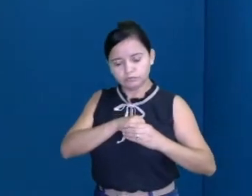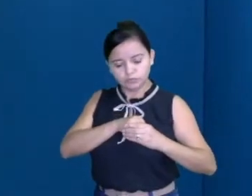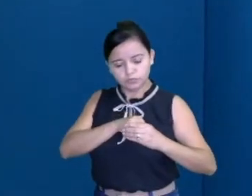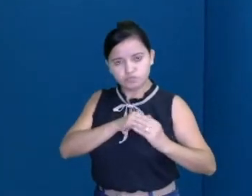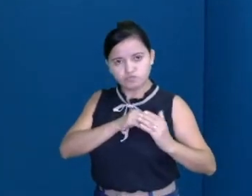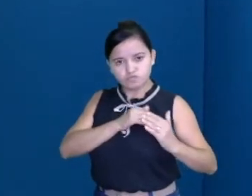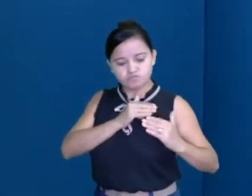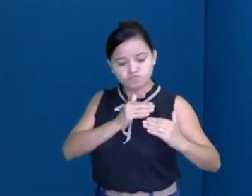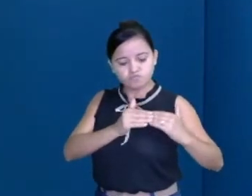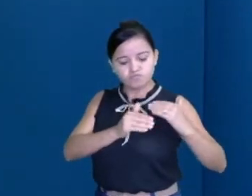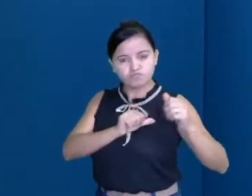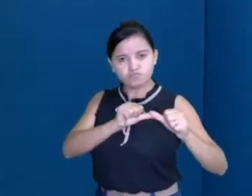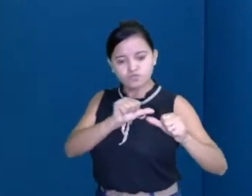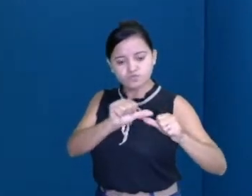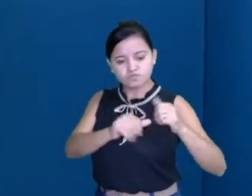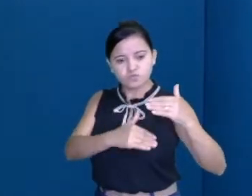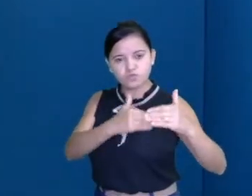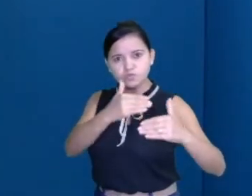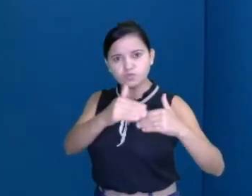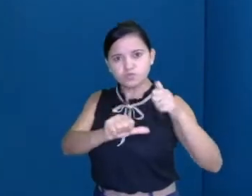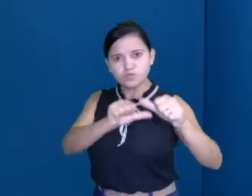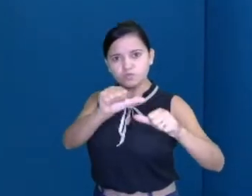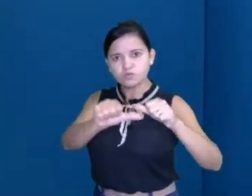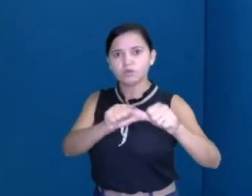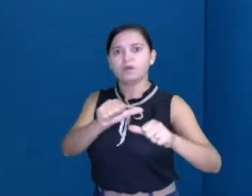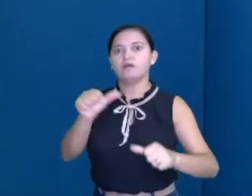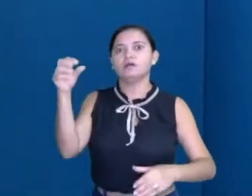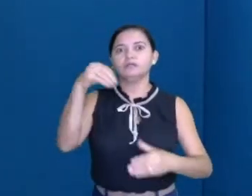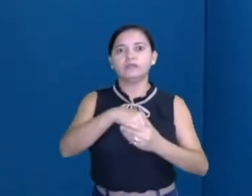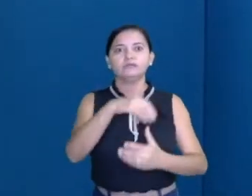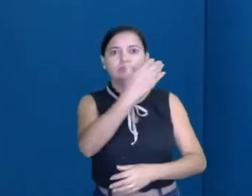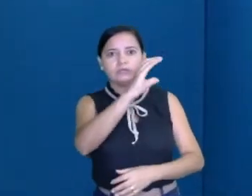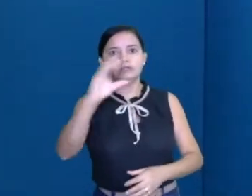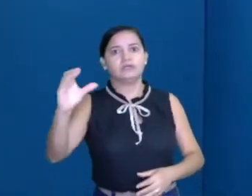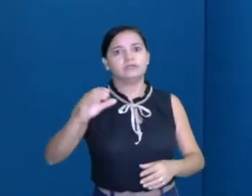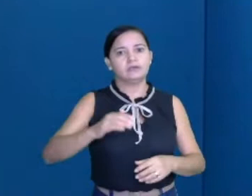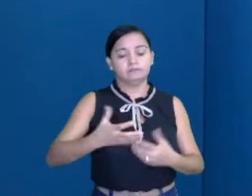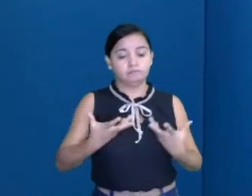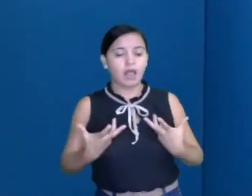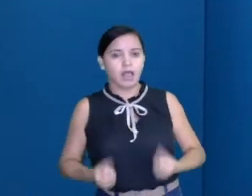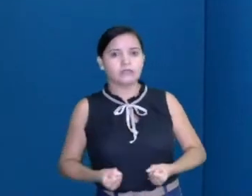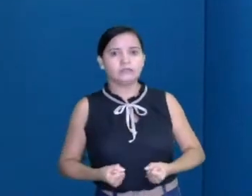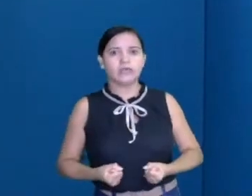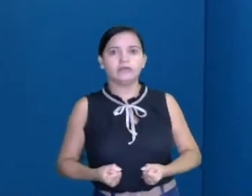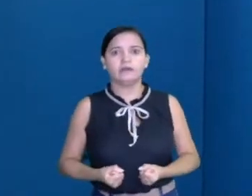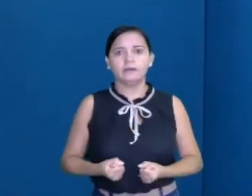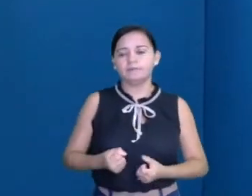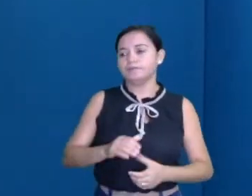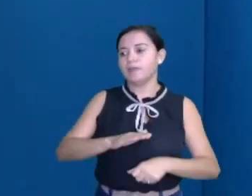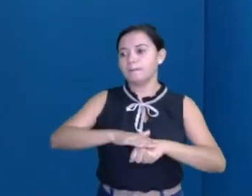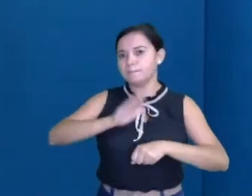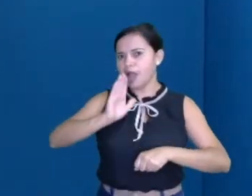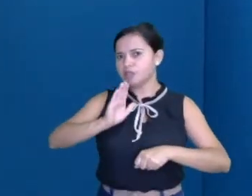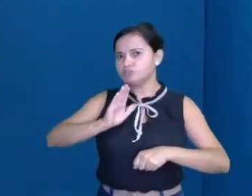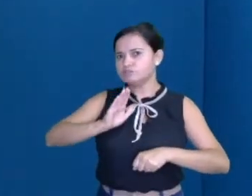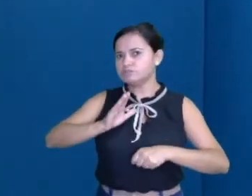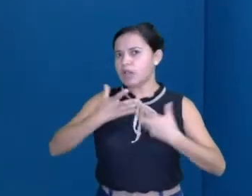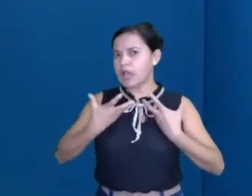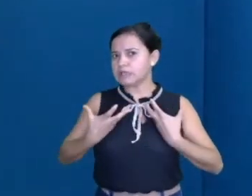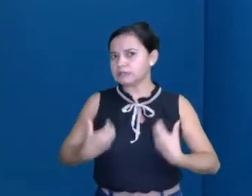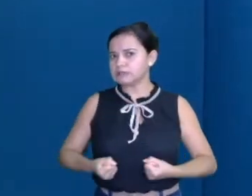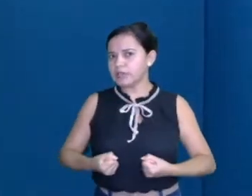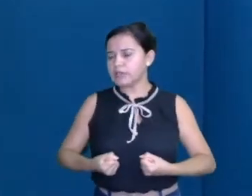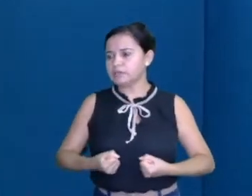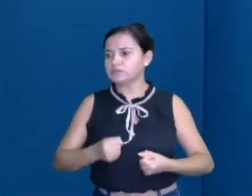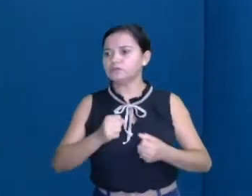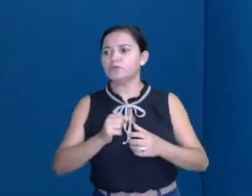que hoje é o mais atual, que é o mais, vamos dizer assim, dentro do campo da ciência, que é o mais aceito, que seria atualmente o modelo mais aceito, vem da